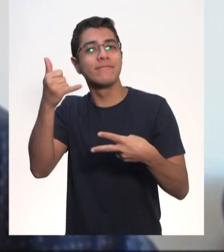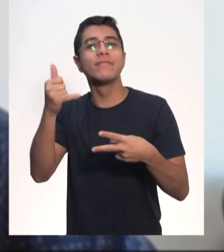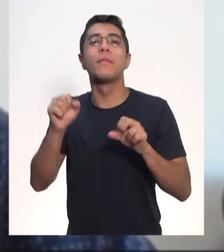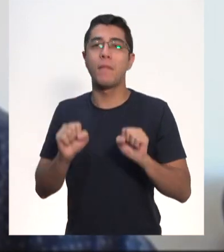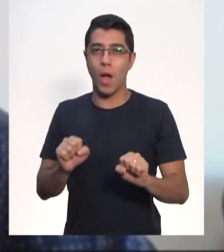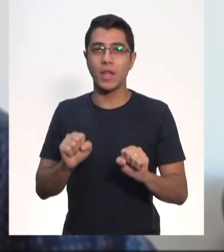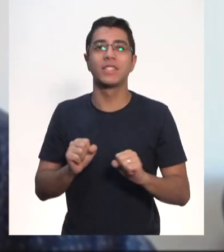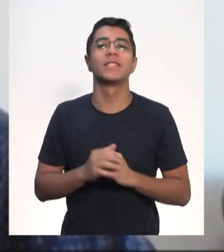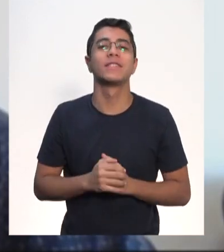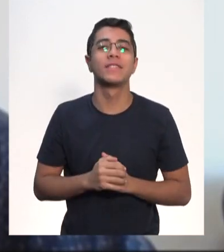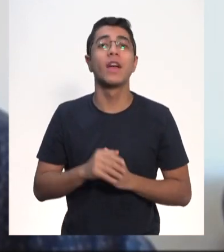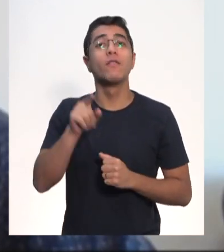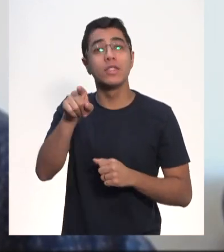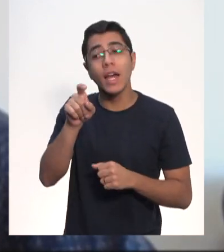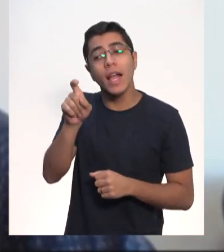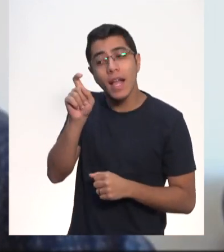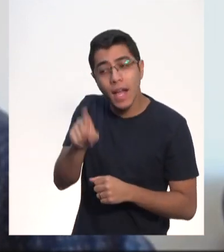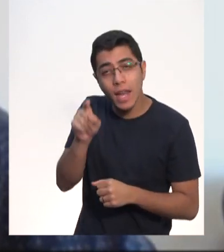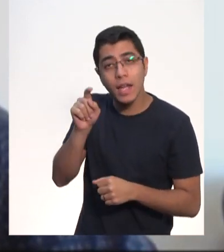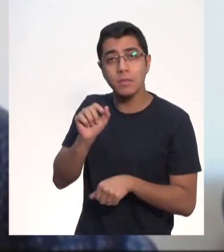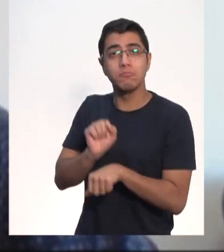e aguardar a pessoa aceitar.